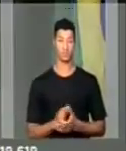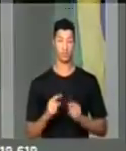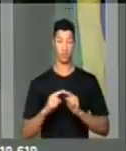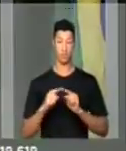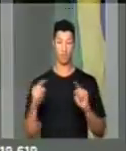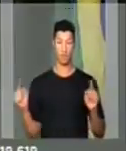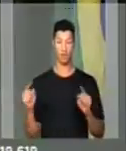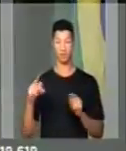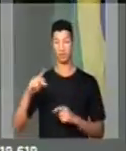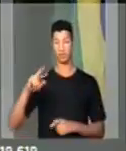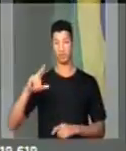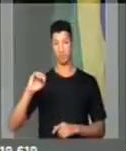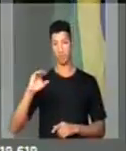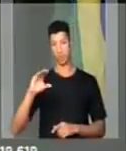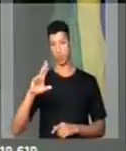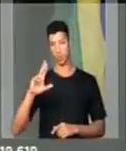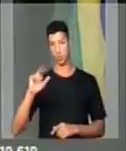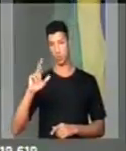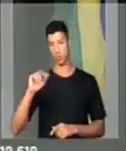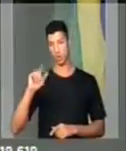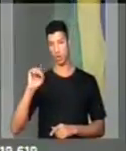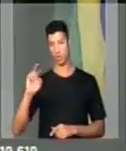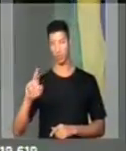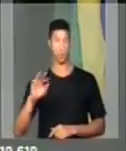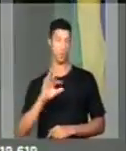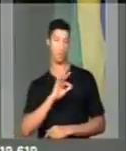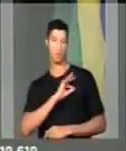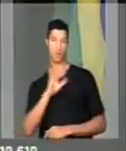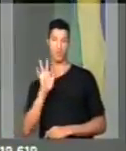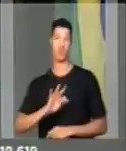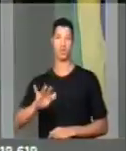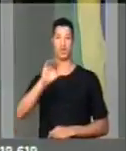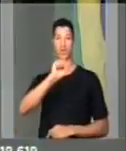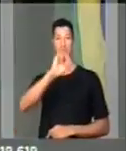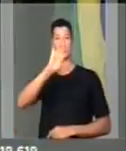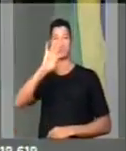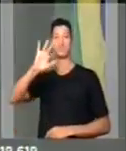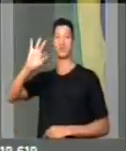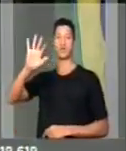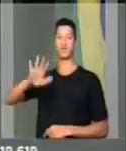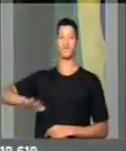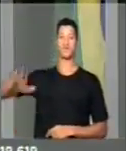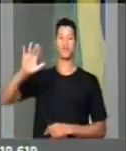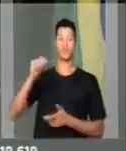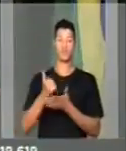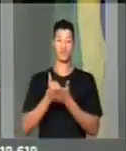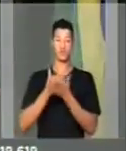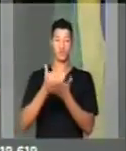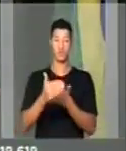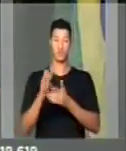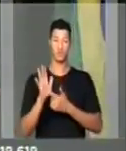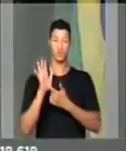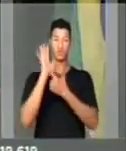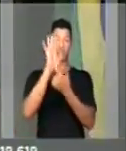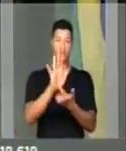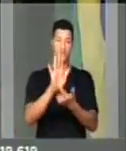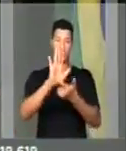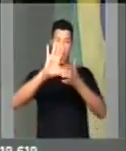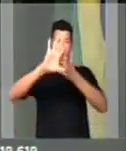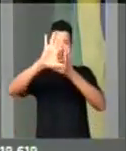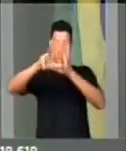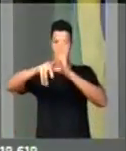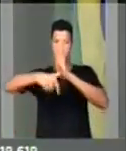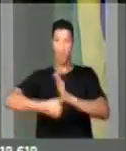Mas esses procuradores, Polícia Federal, Supremo Tribunal Federal, começou a mostrar o